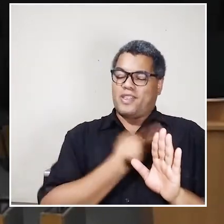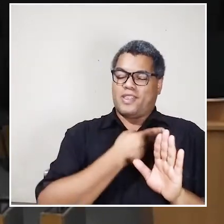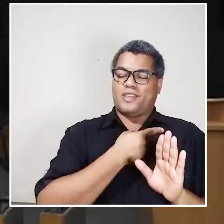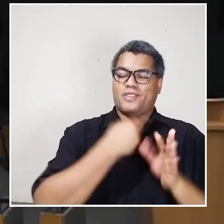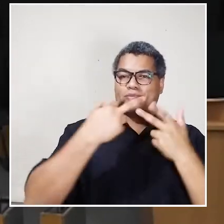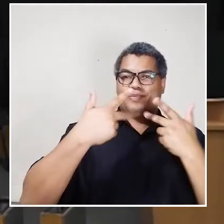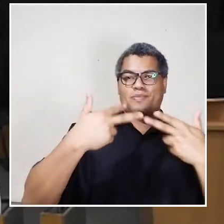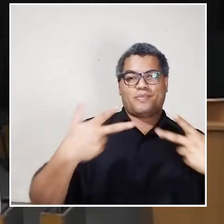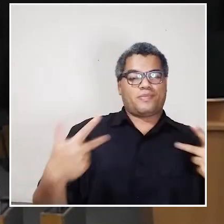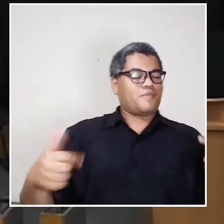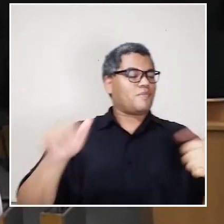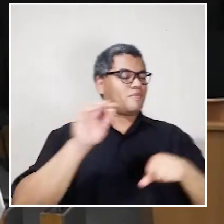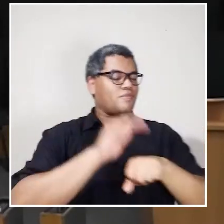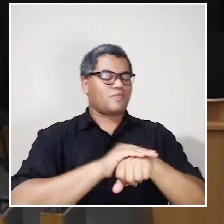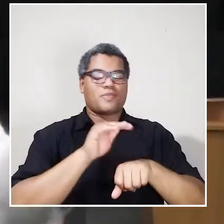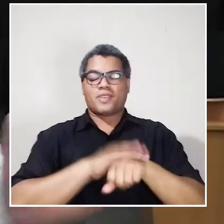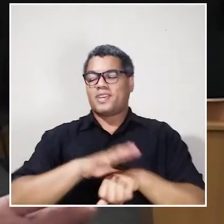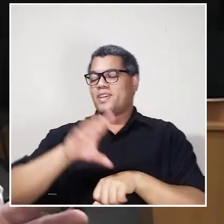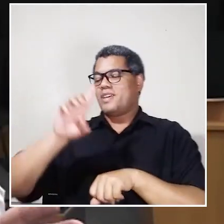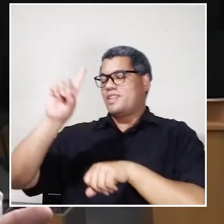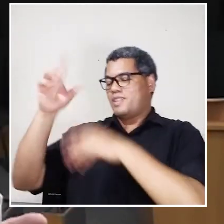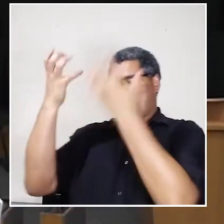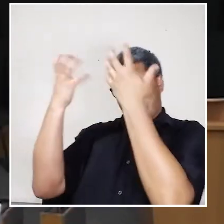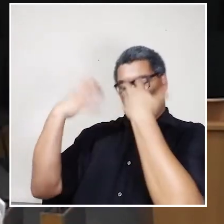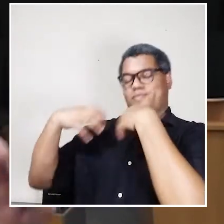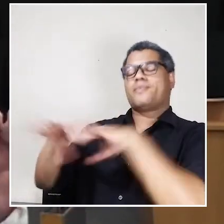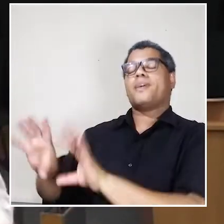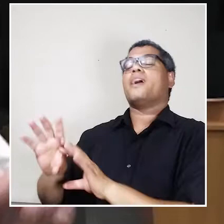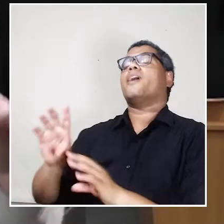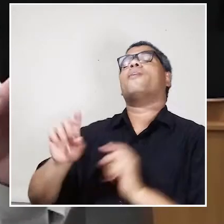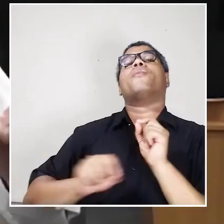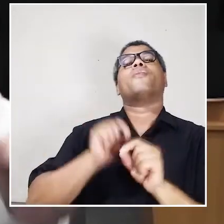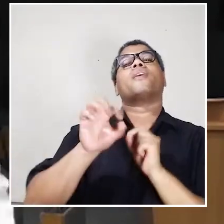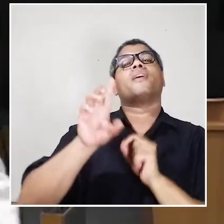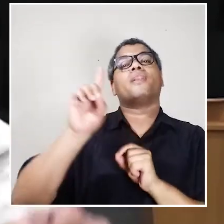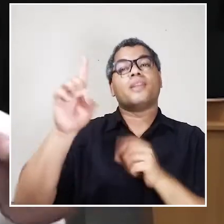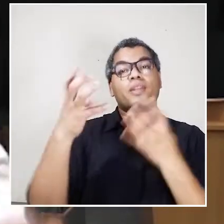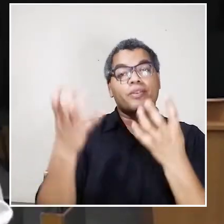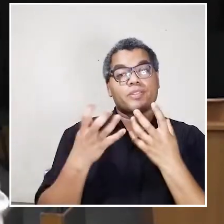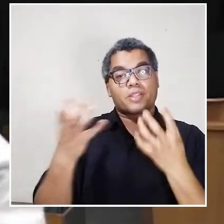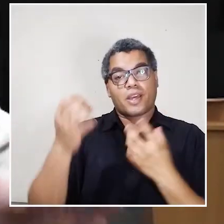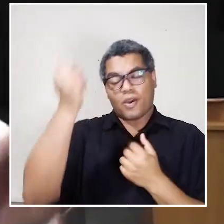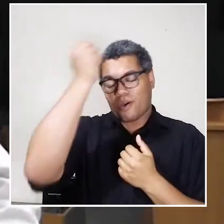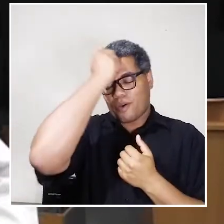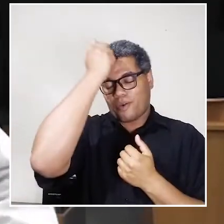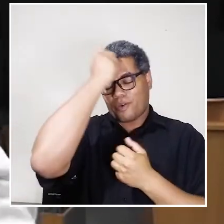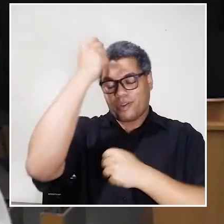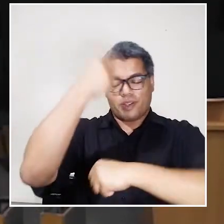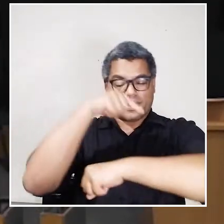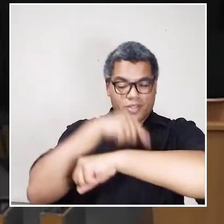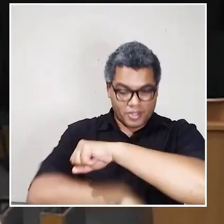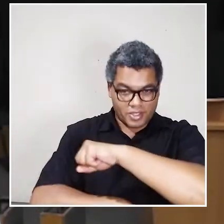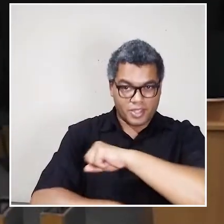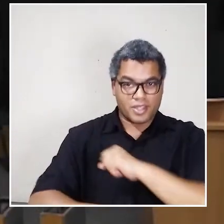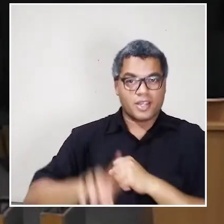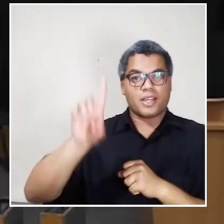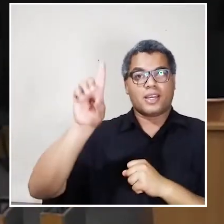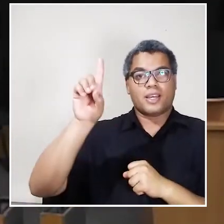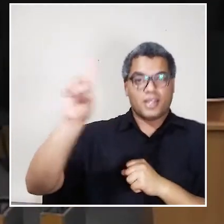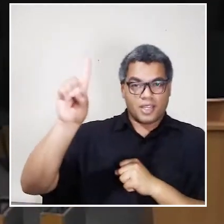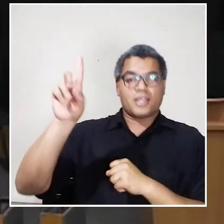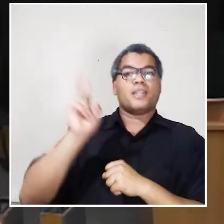nossos feitos. O Senhor não quer saber de nada disso, Ele quer um coração compungido e contrito. A este coração